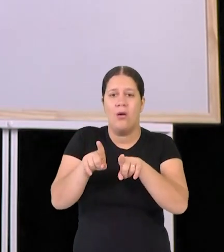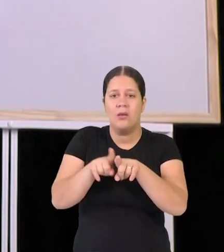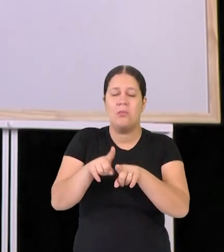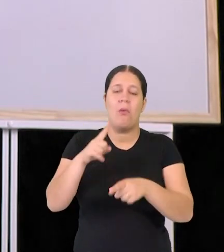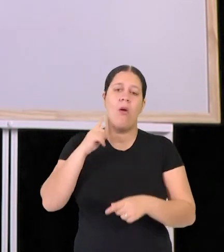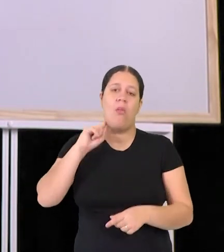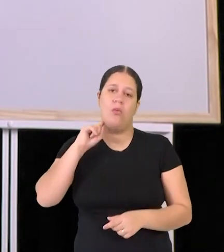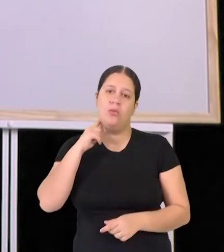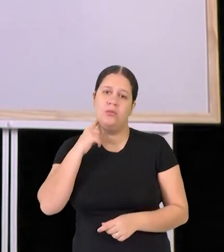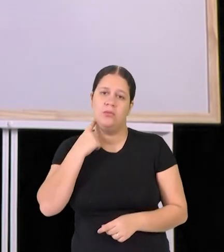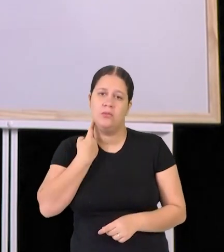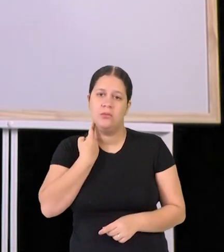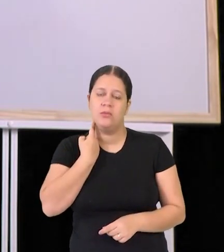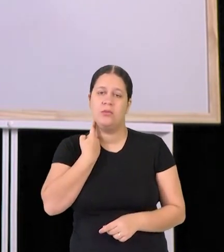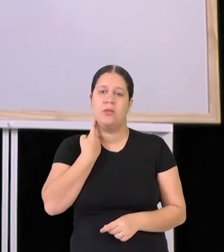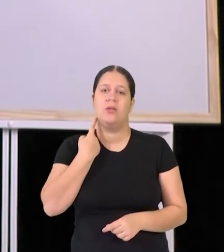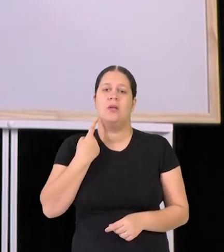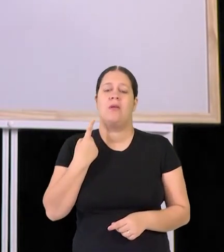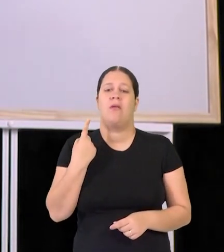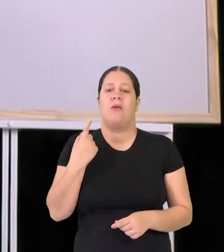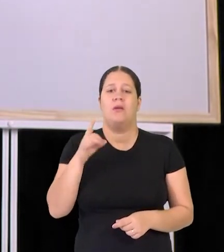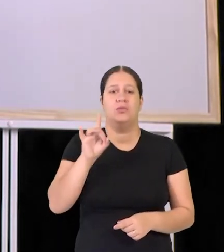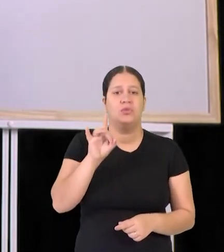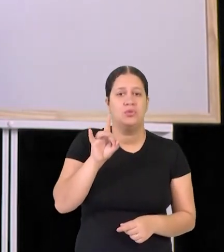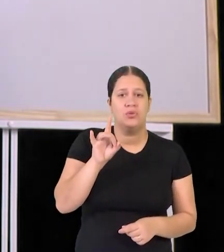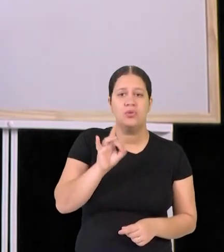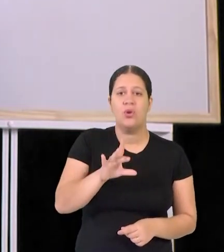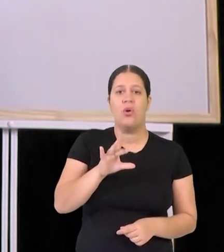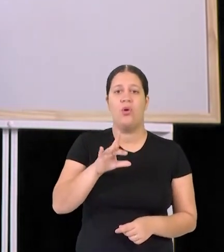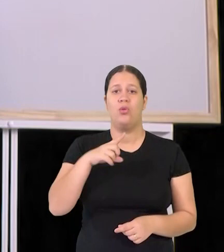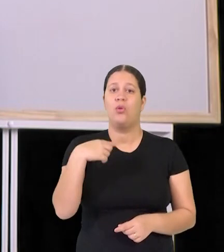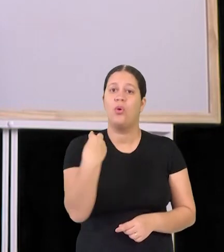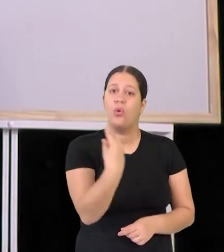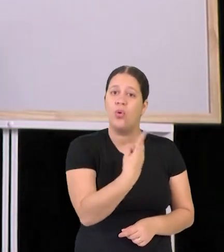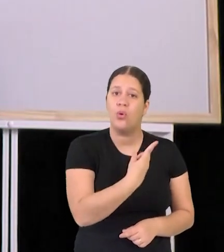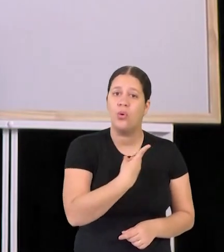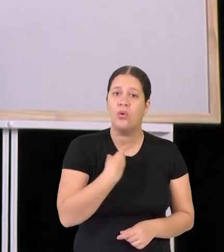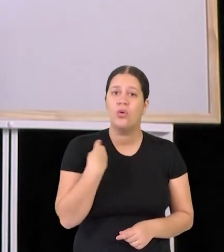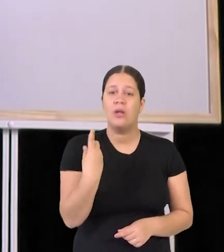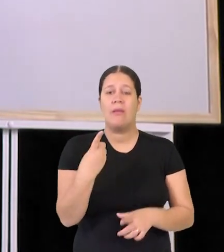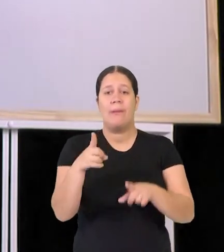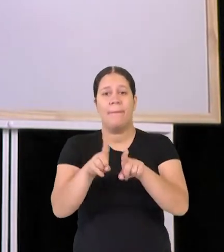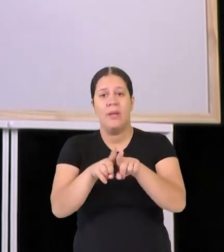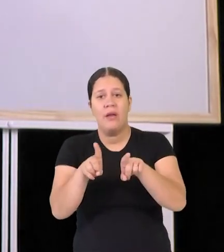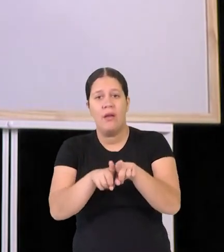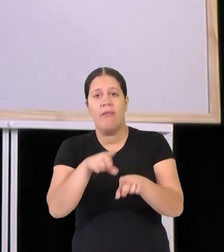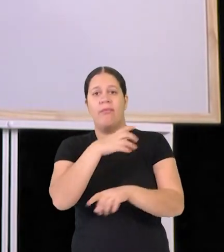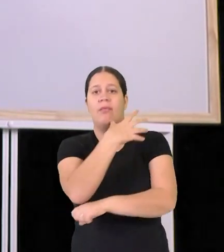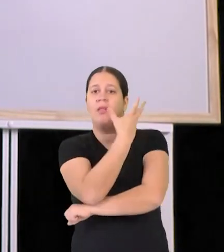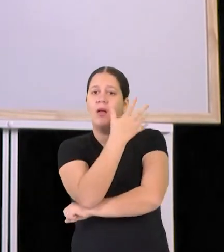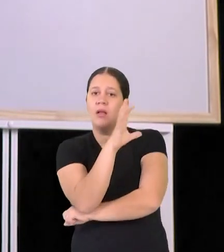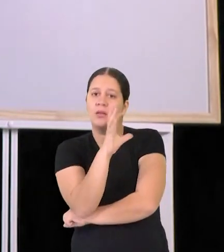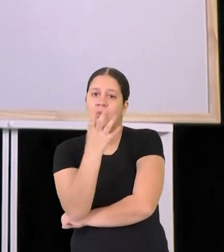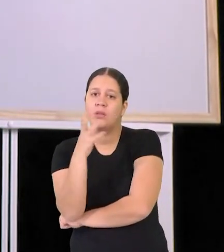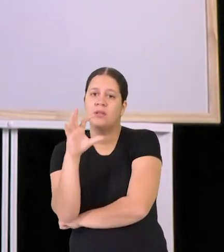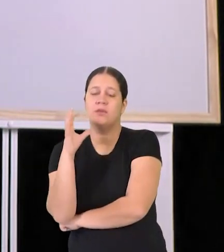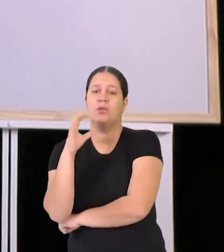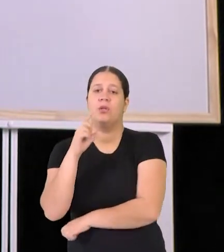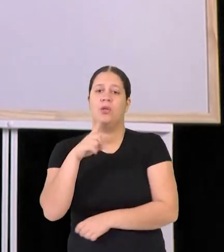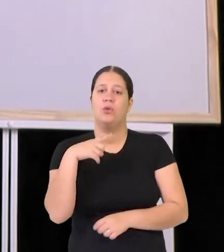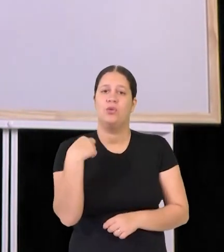são poluentes, não só para nós, mas também para a natureza. Nós,